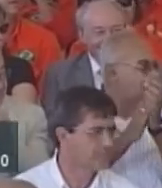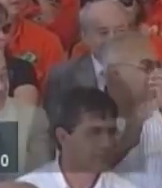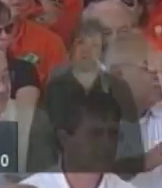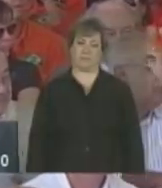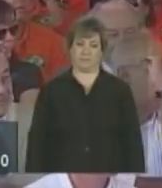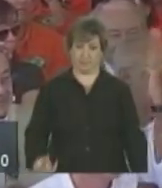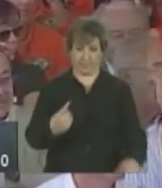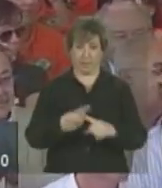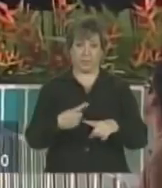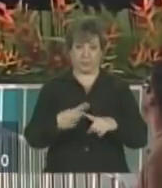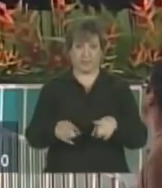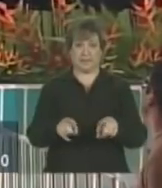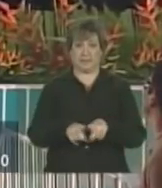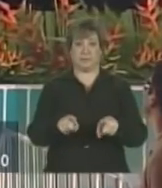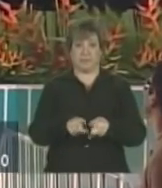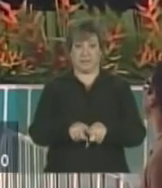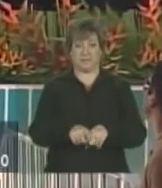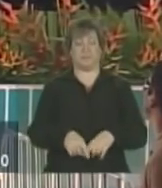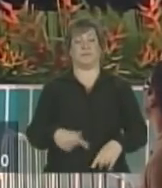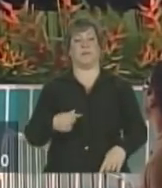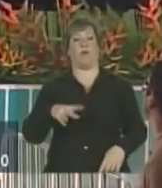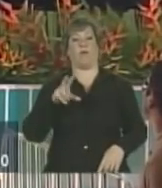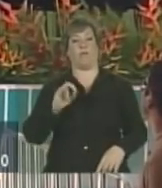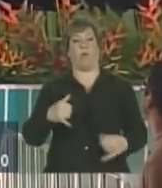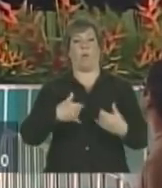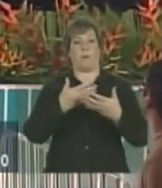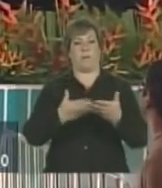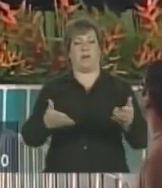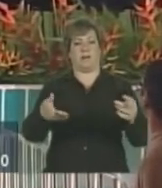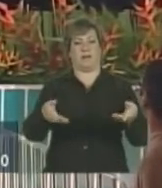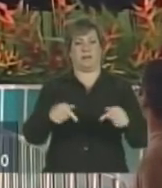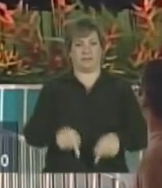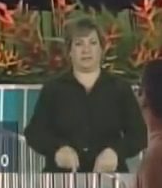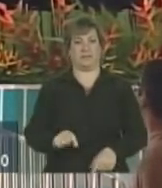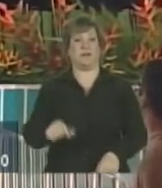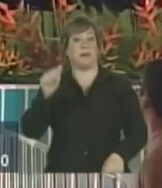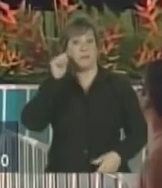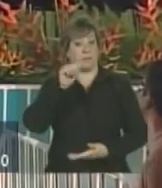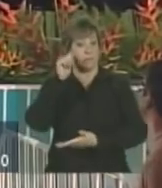Porque também eu vou homenagear aqui